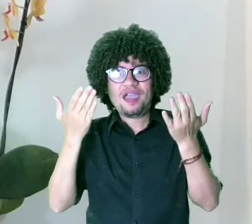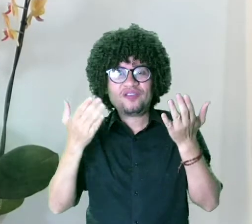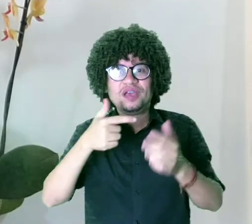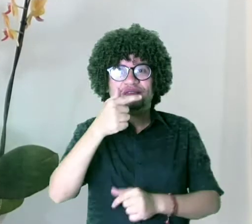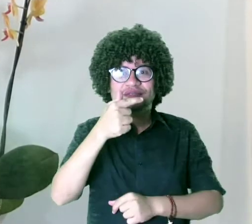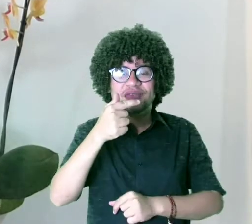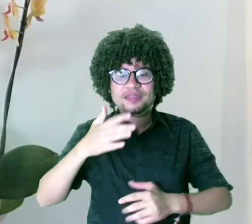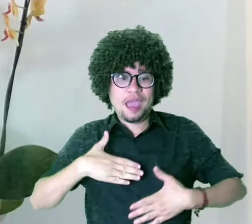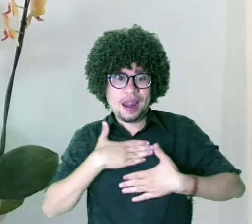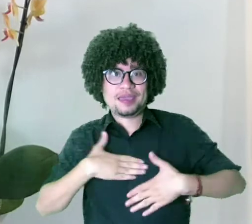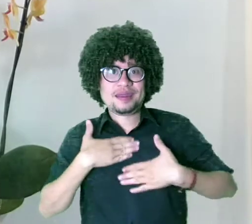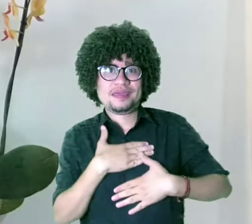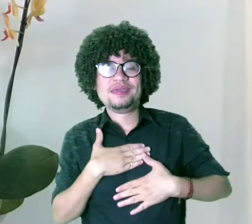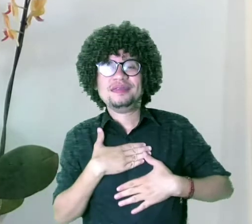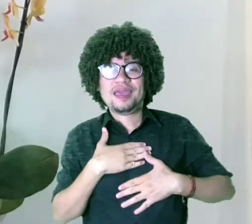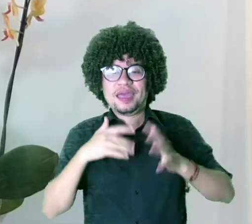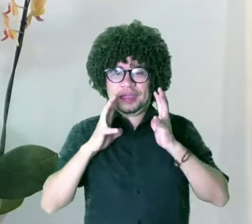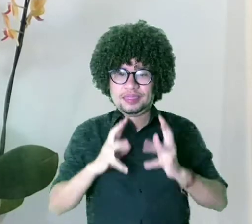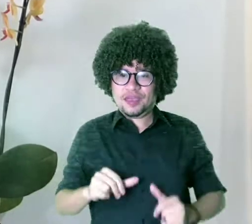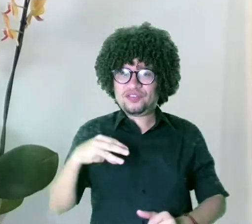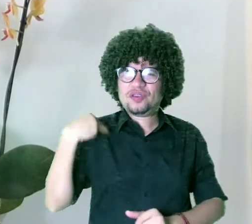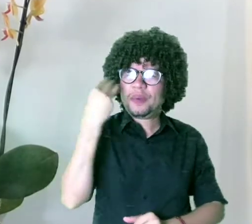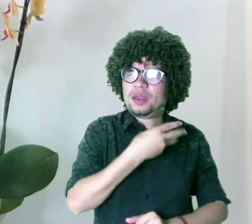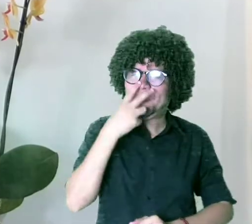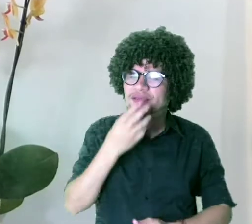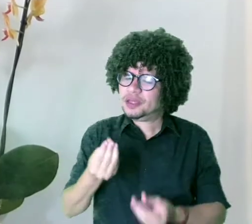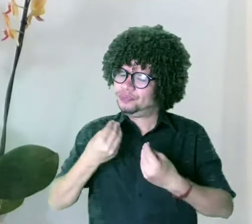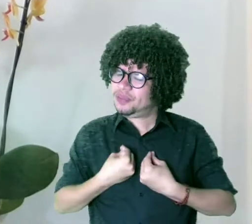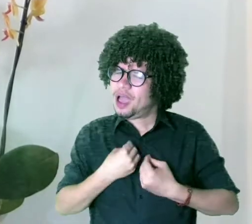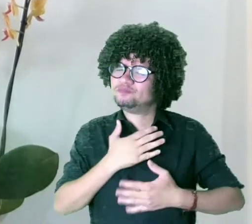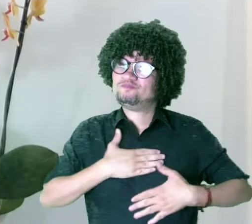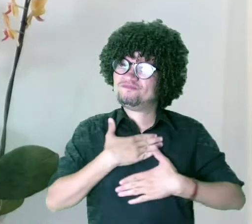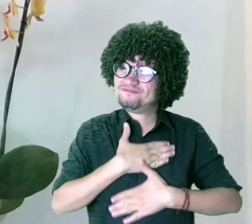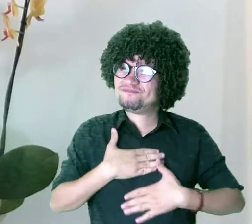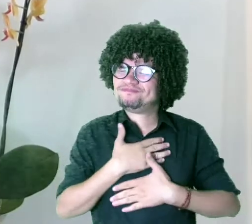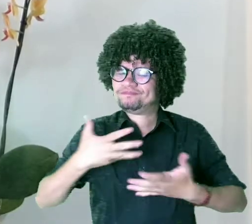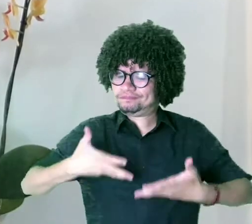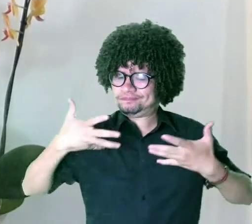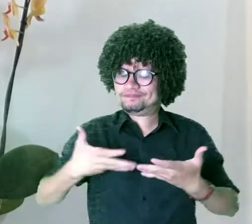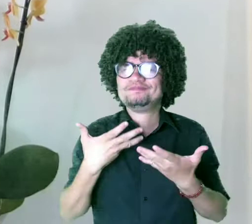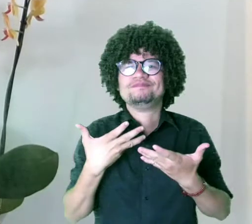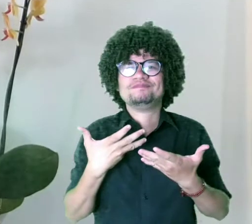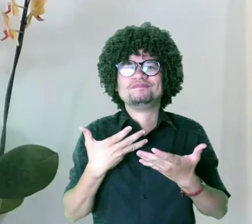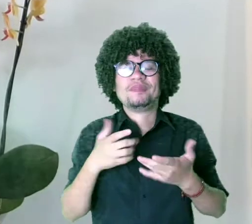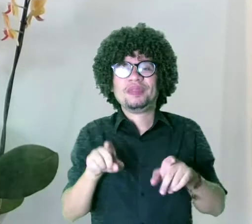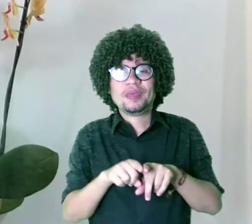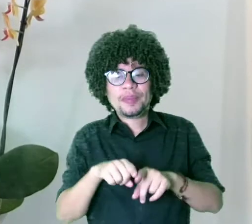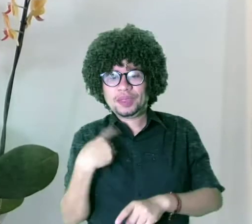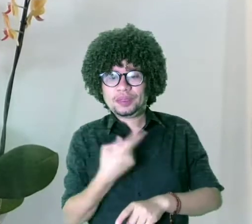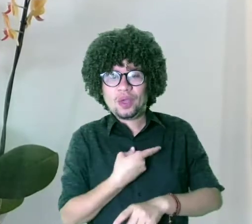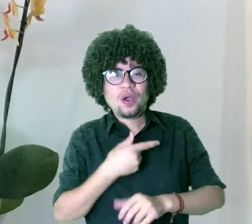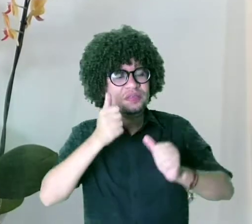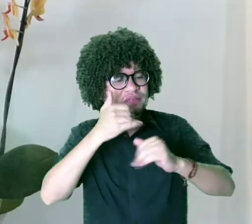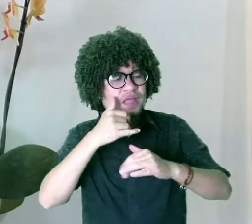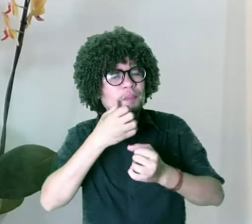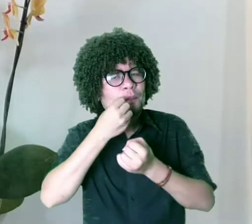a nossa alegria, é a alegria da nossa cidade. Então este foi o desenrolar